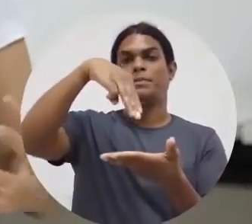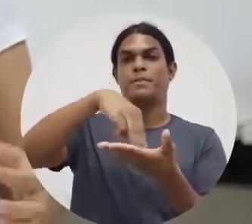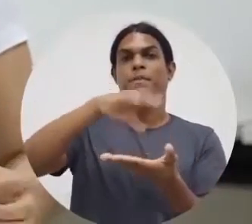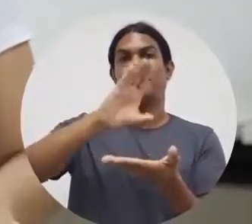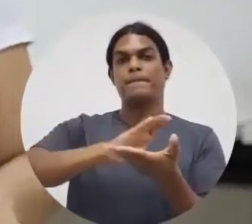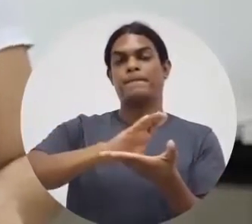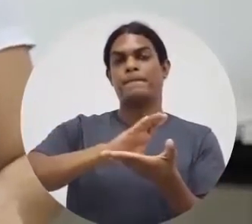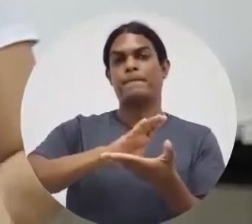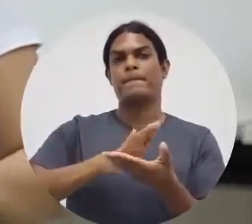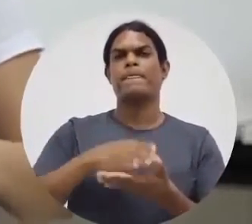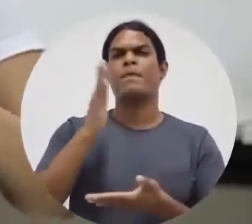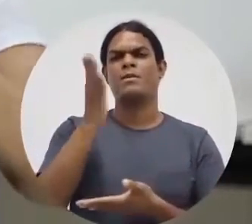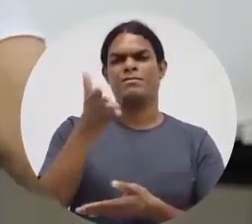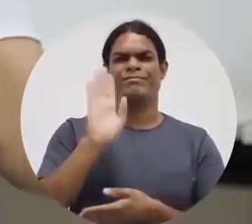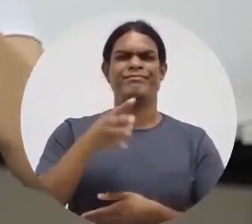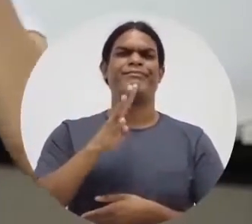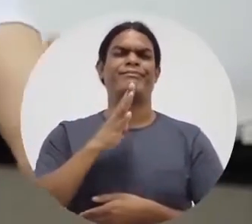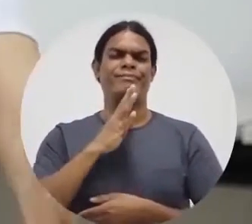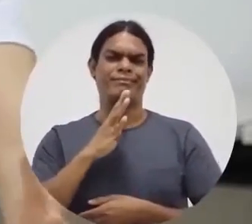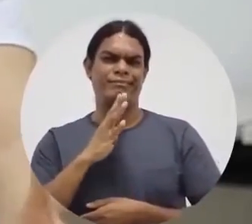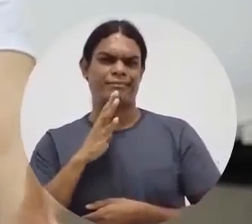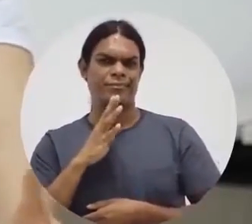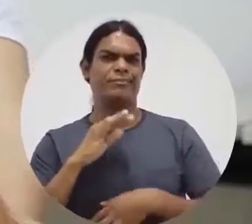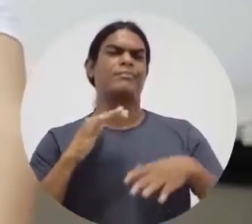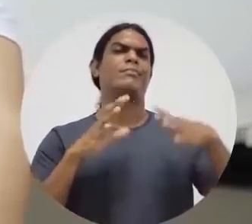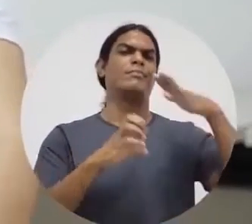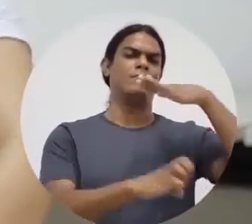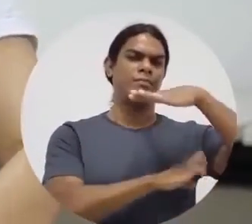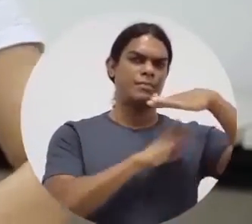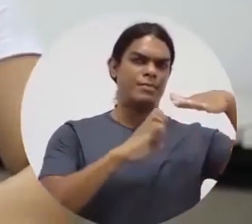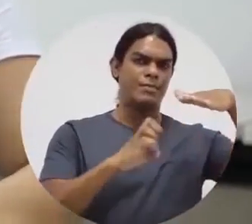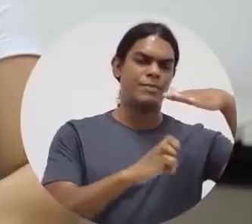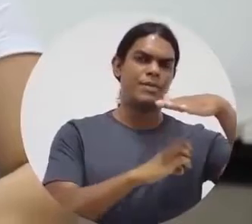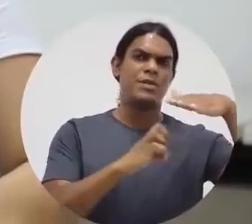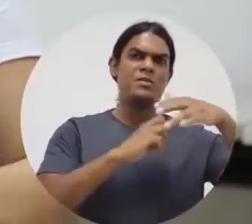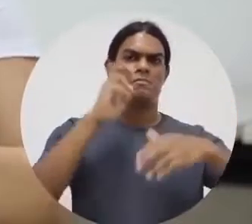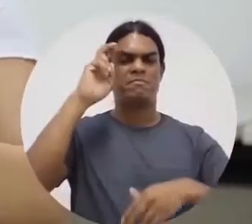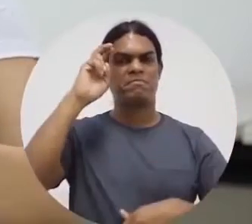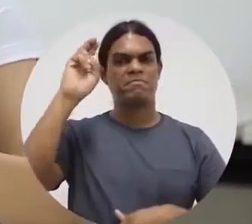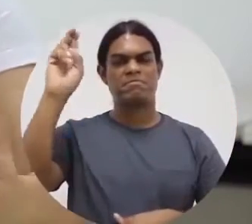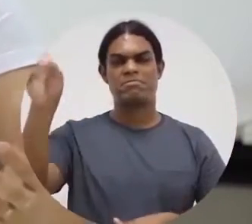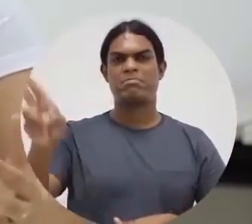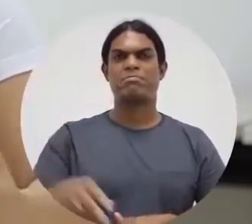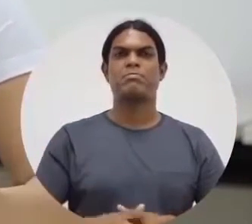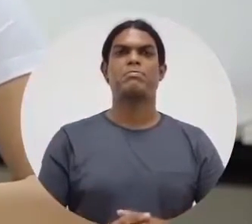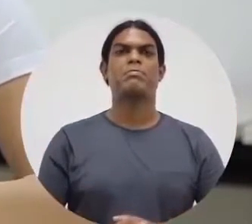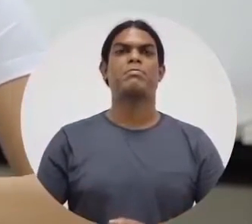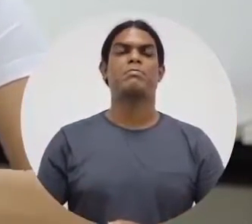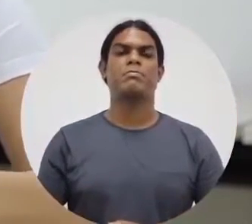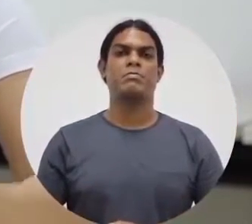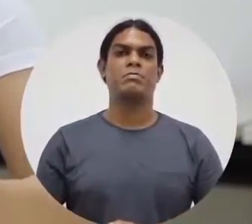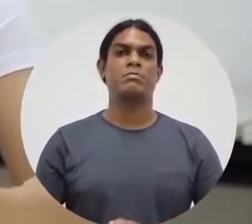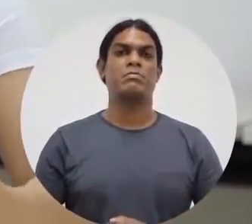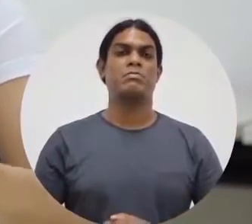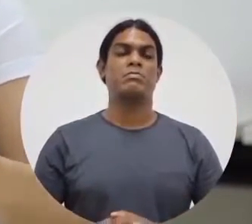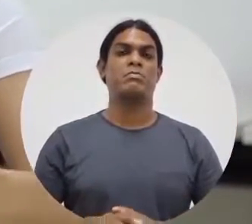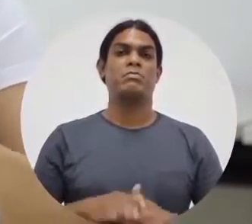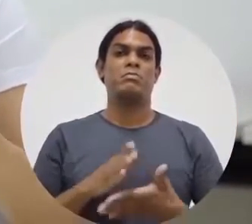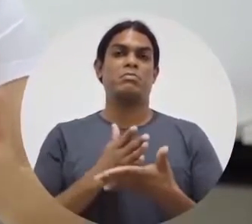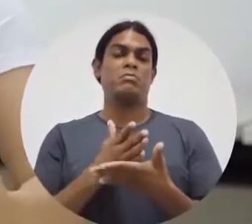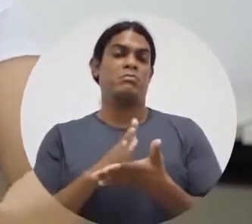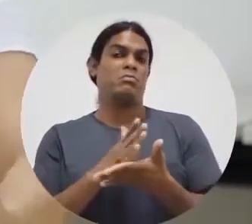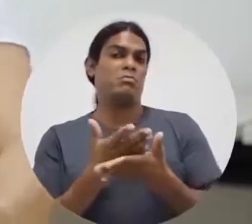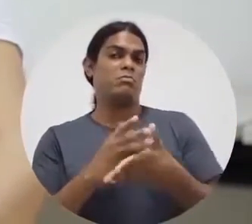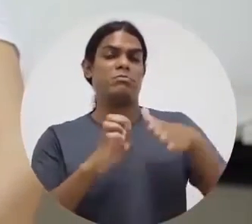vocês devem saber, o McDonald's é uma rede mundial, amplamente famosa, caso de sucesso, uma das franquias mais caras